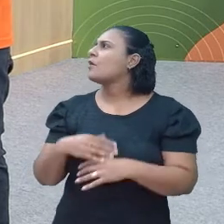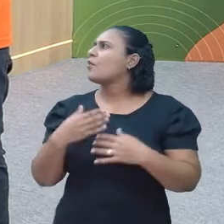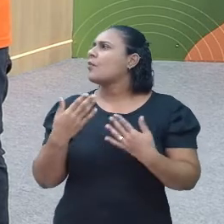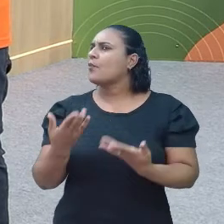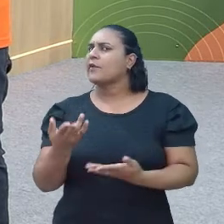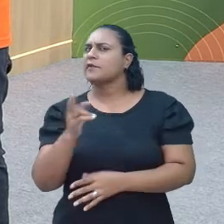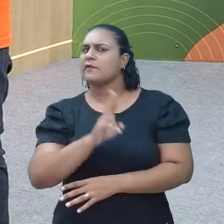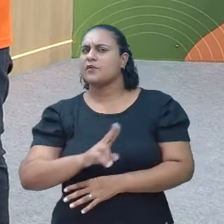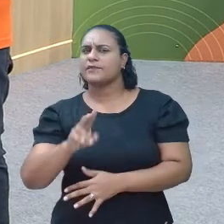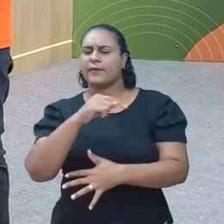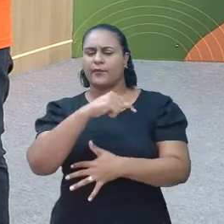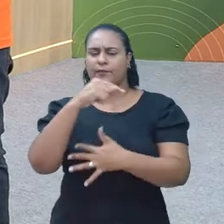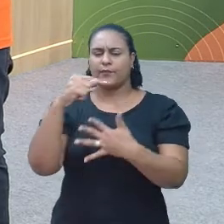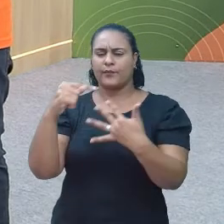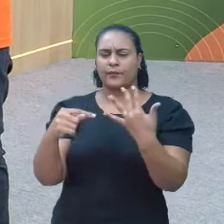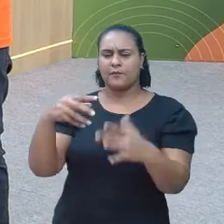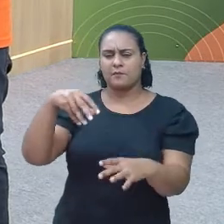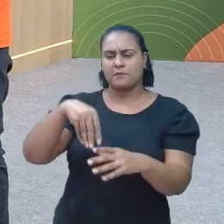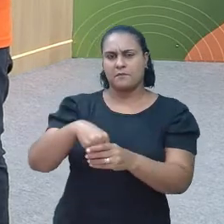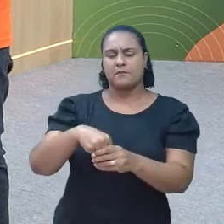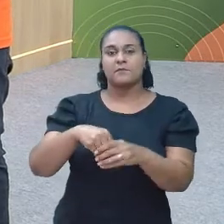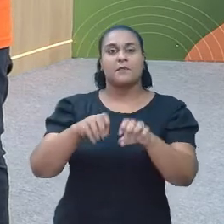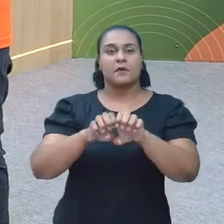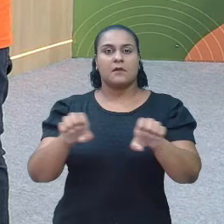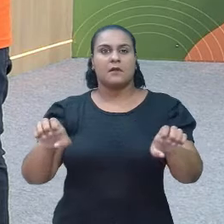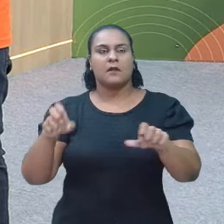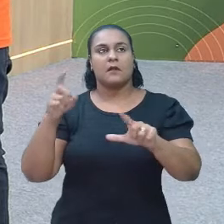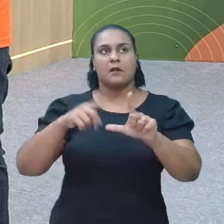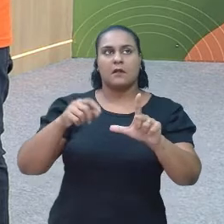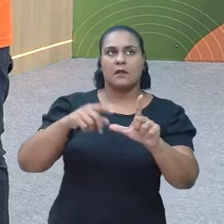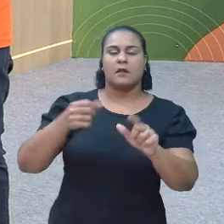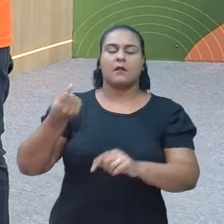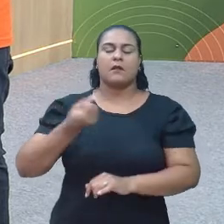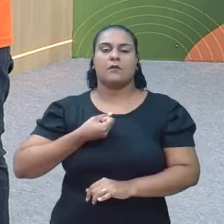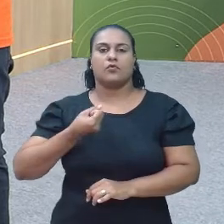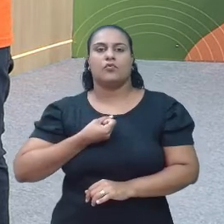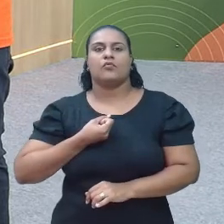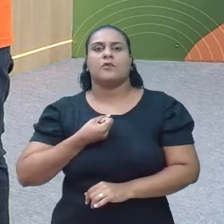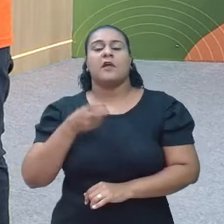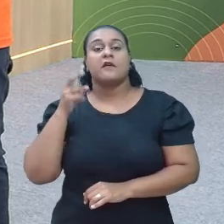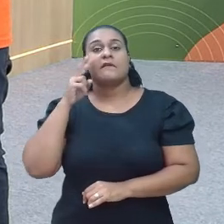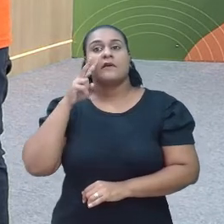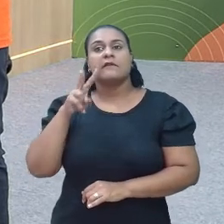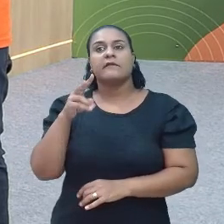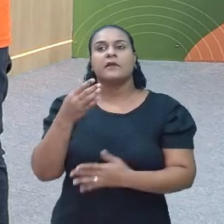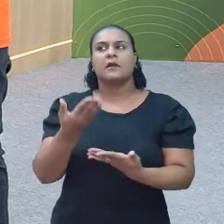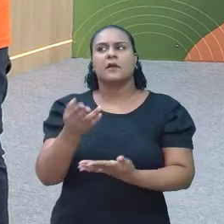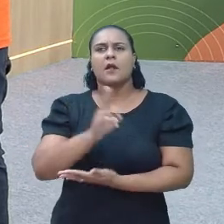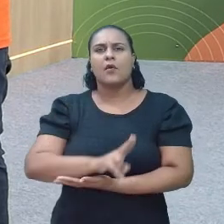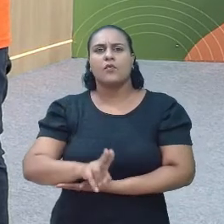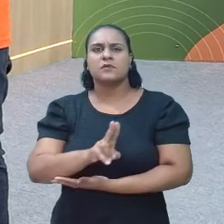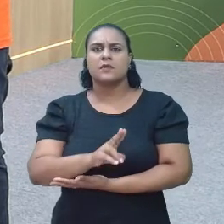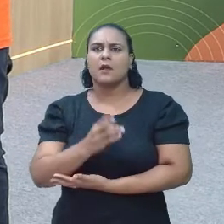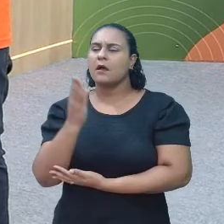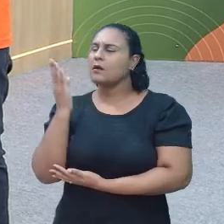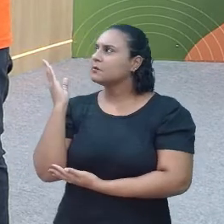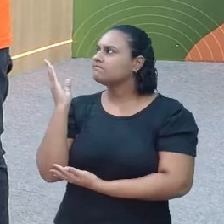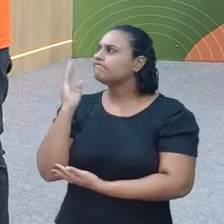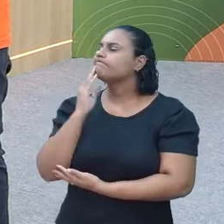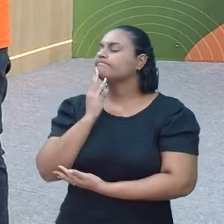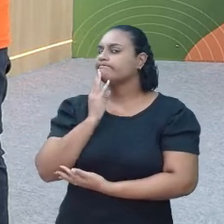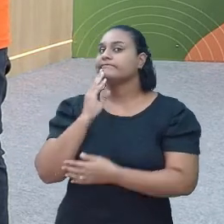manipular elementos de uma equação, ou seja, números ou letras, a gente vai ver que essa manipulação de letras e números,